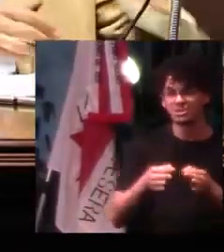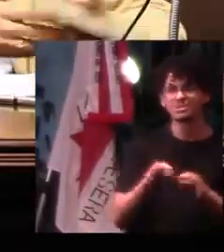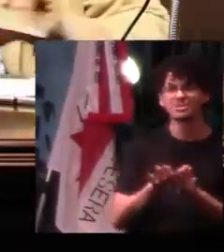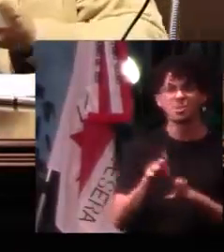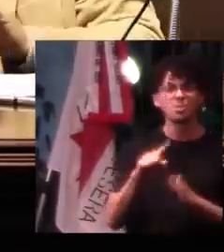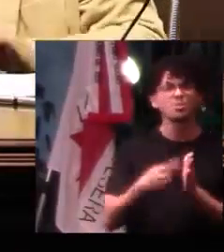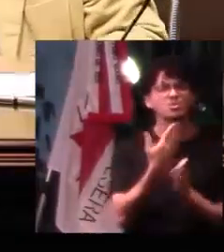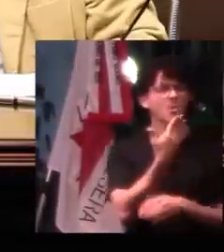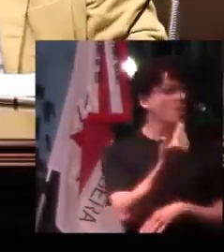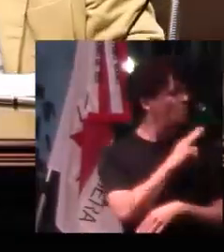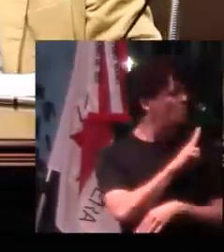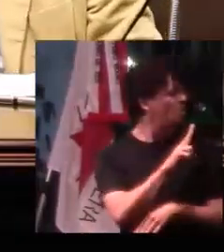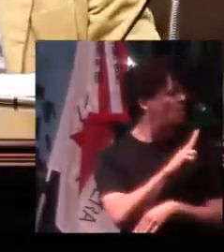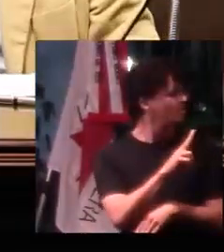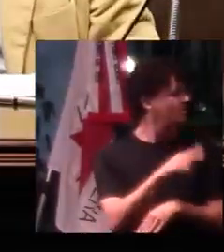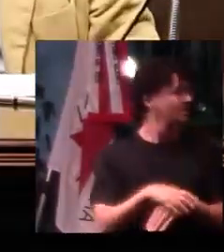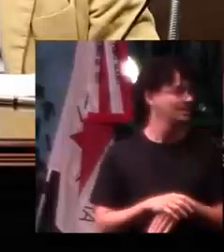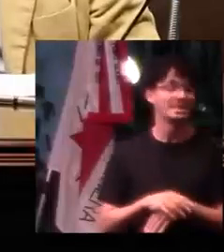Retratos da Primavera,